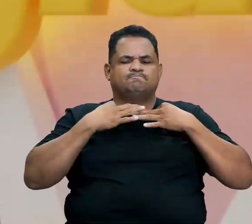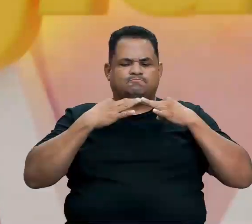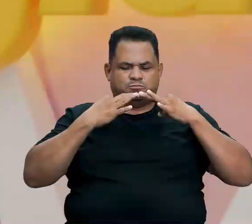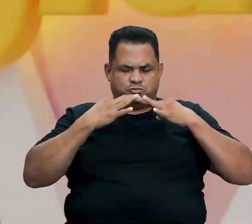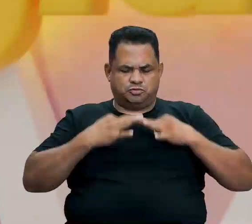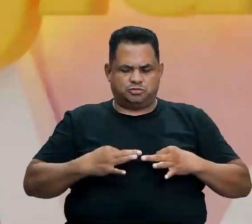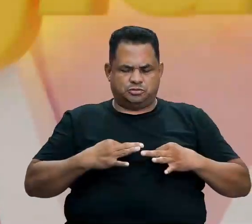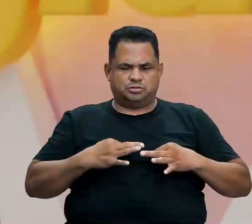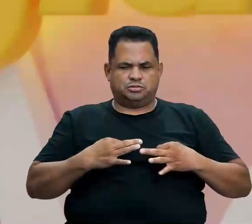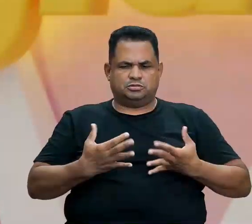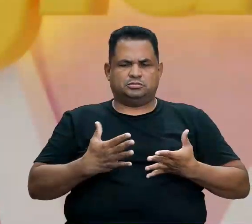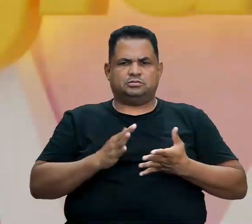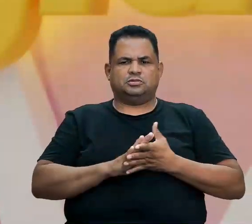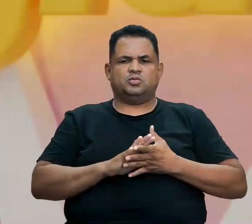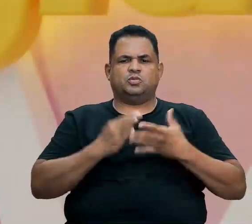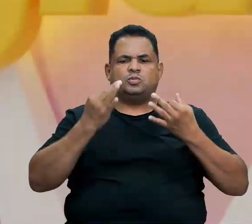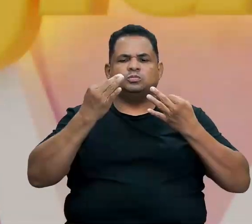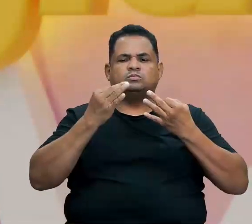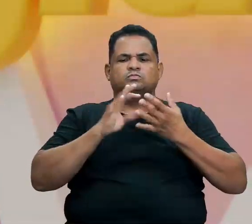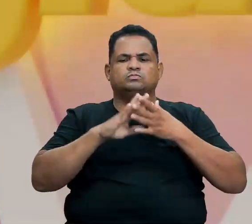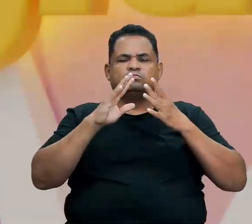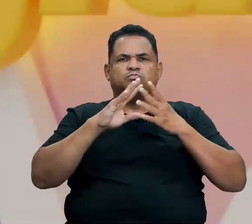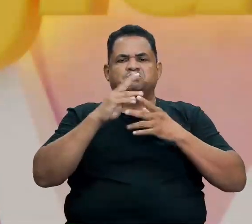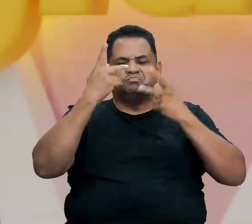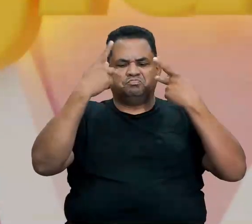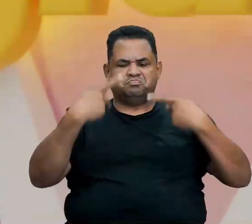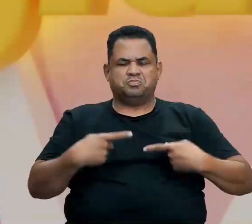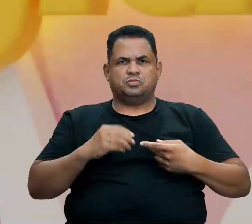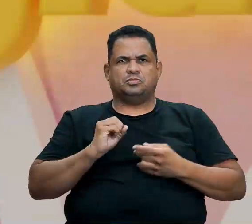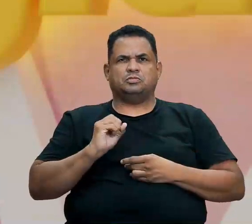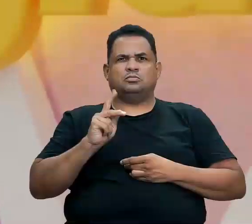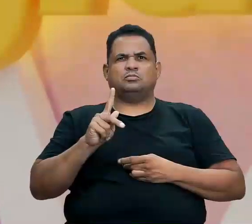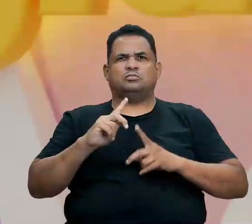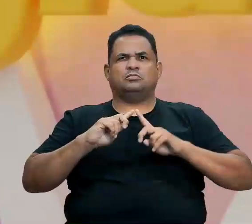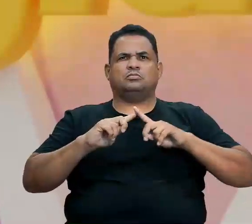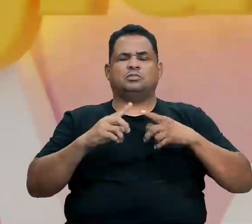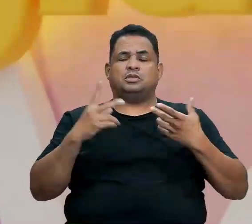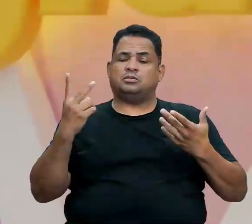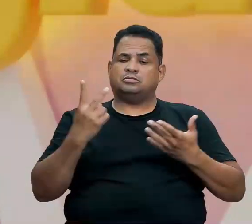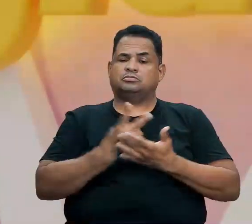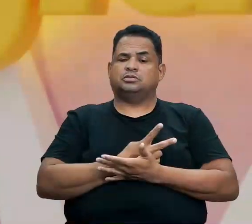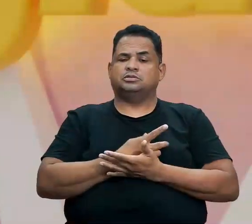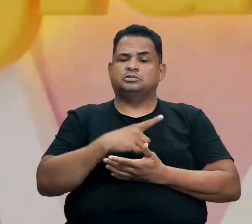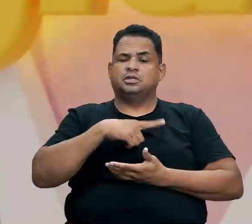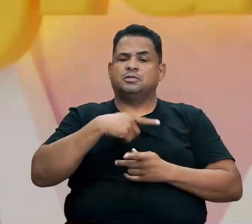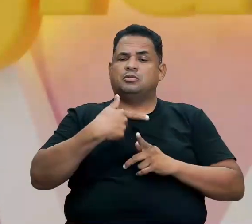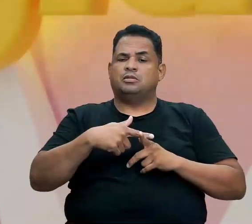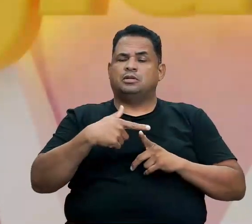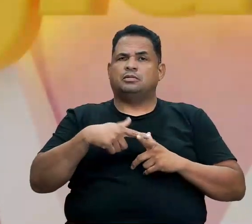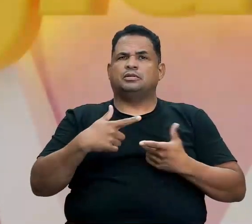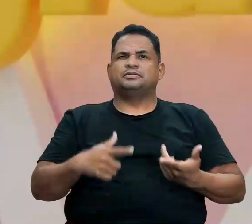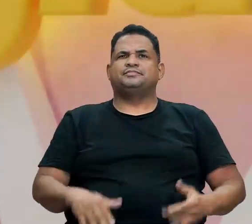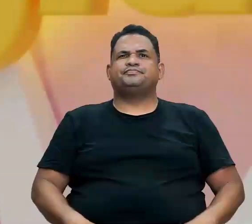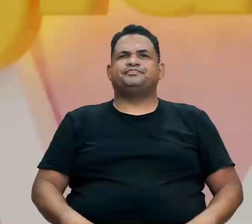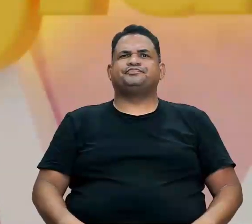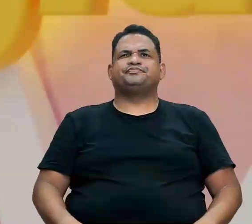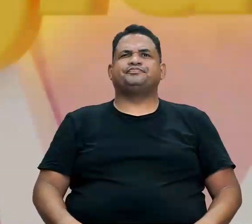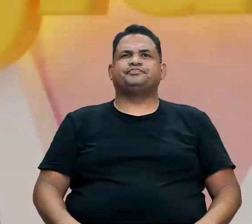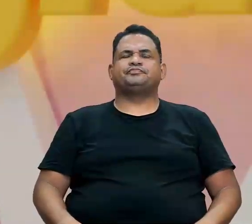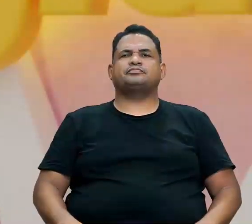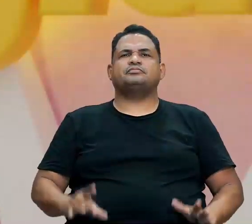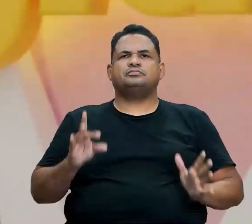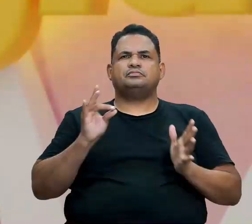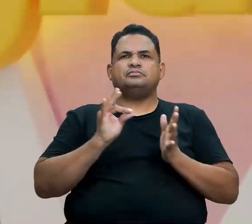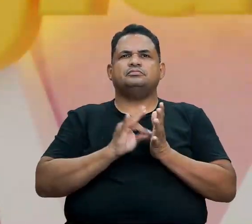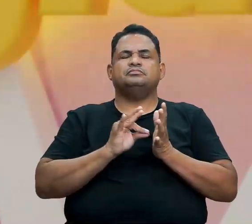pessoa humana, aí ok, né? Mas quando fere, gente, né? Aí realmente é algo